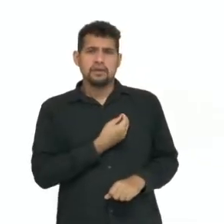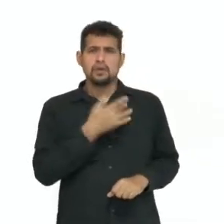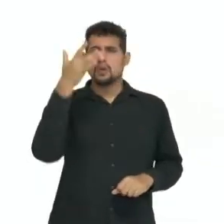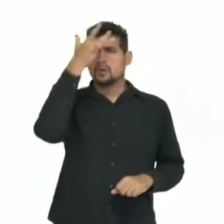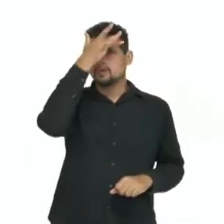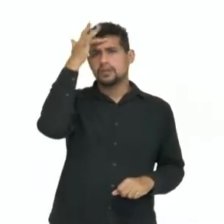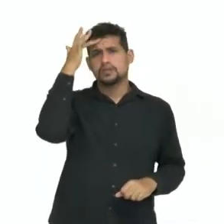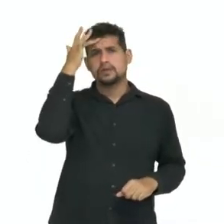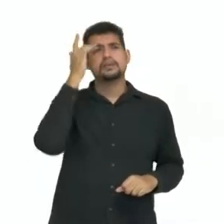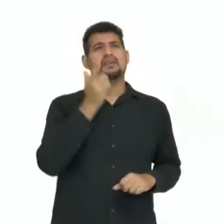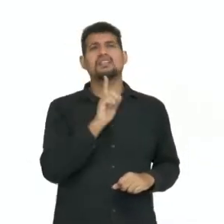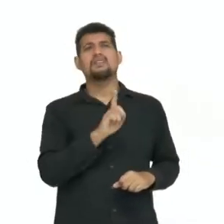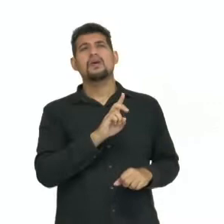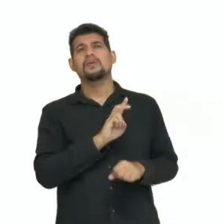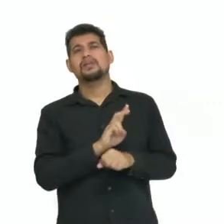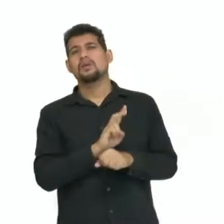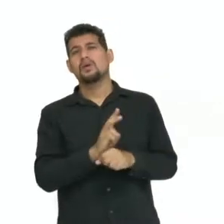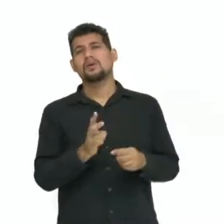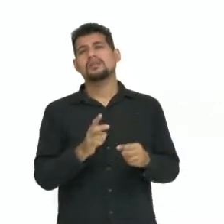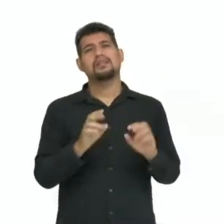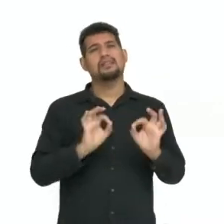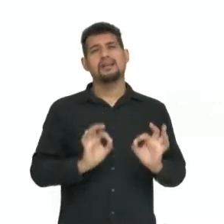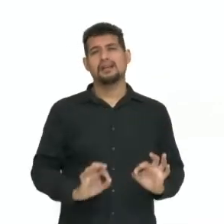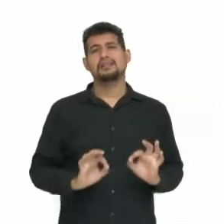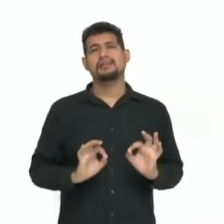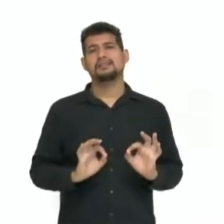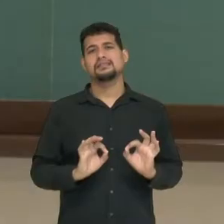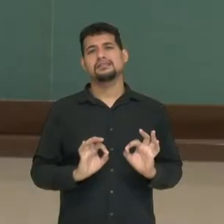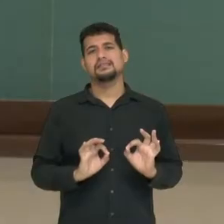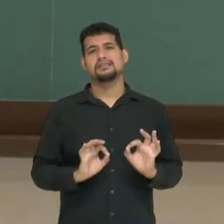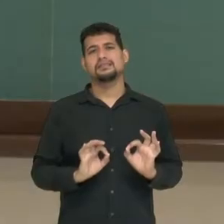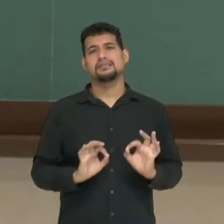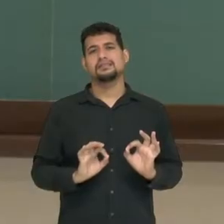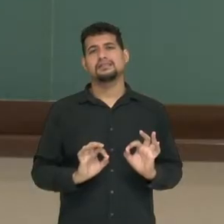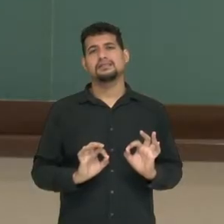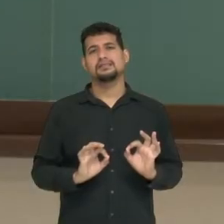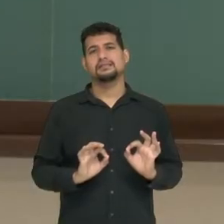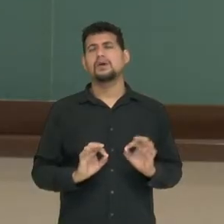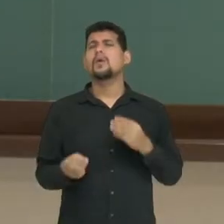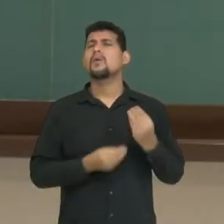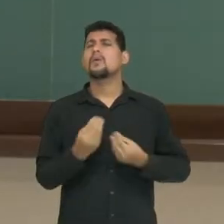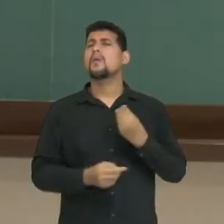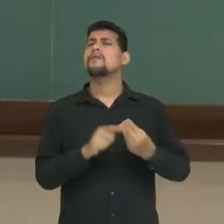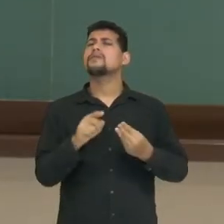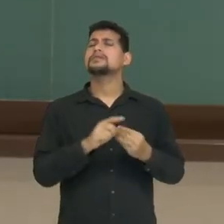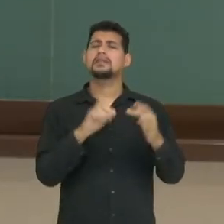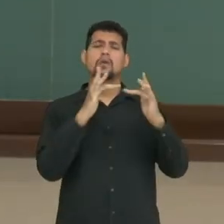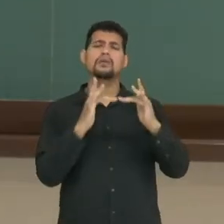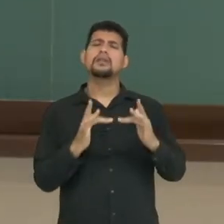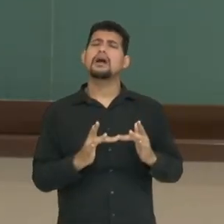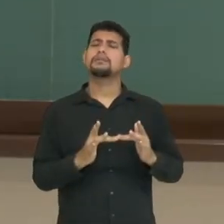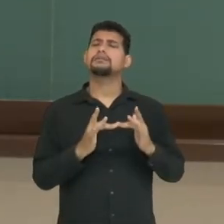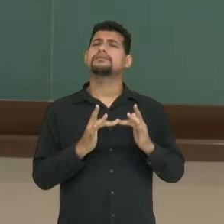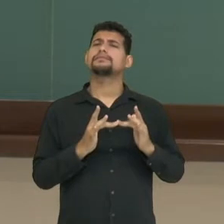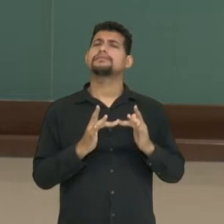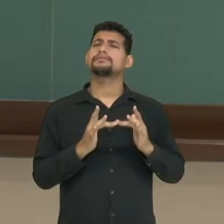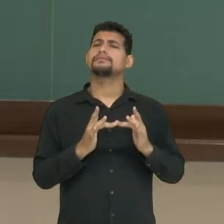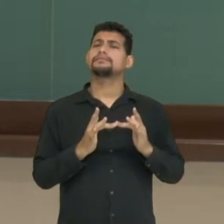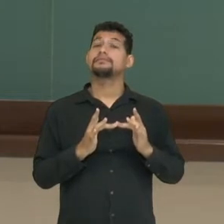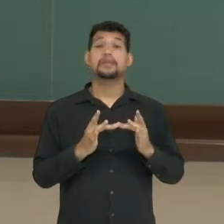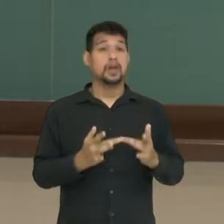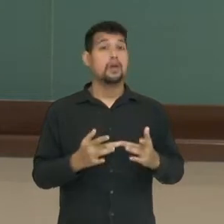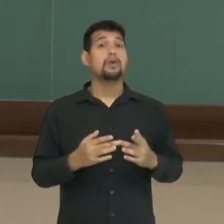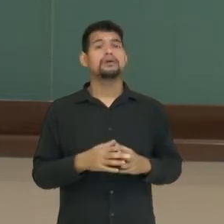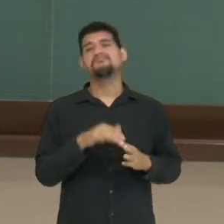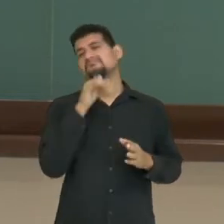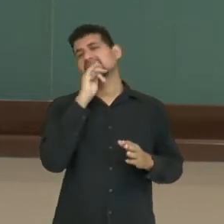tão cuidadosas, com pessoas descuidadas ou desatentas? Como você trabalha essa questão? O